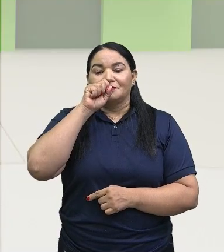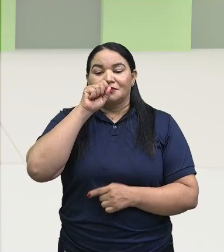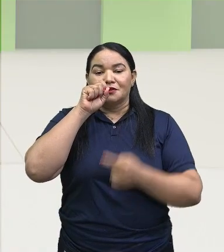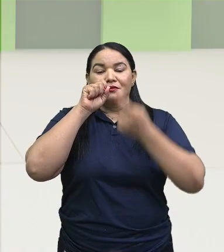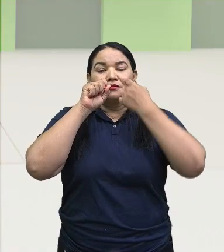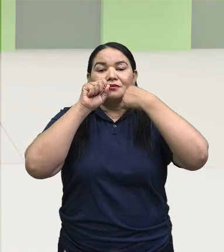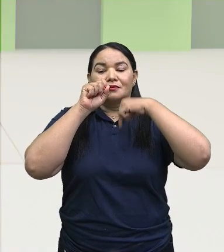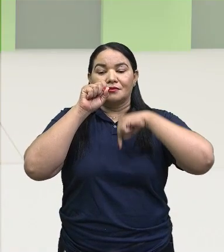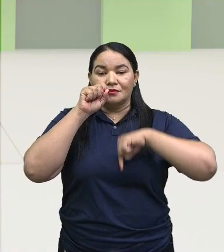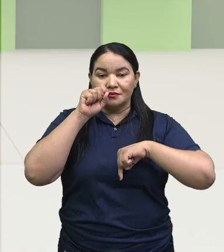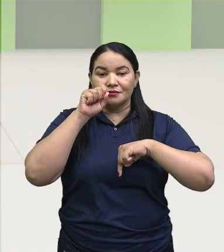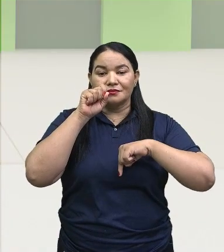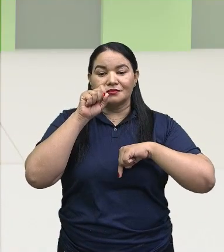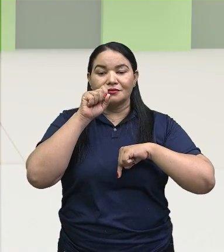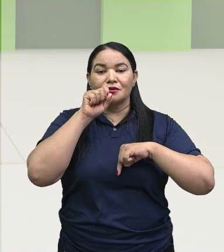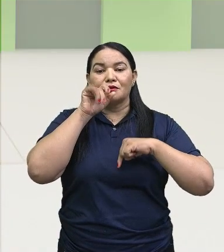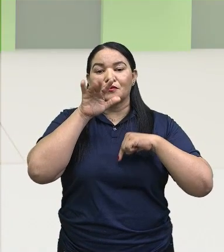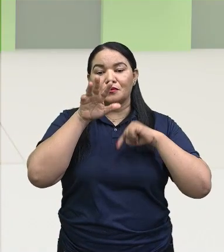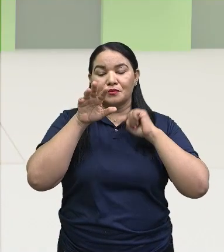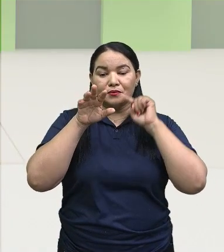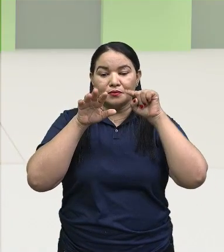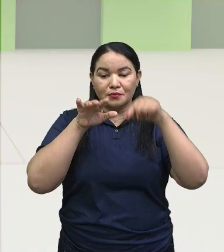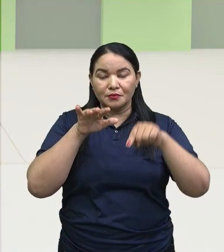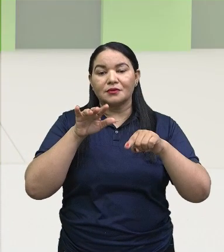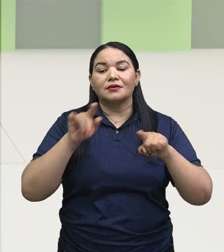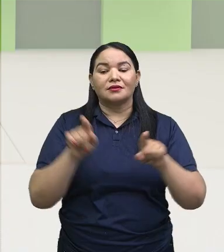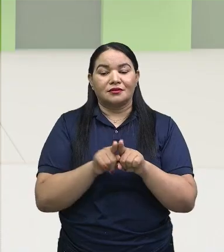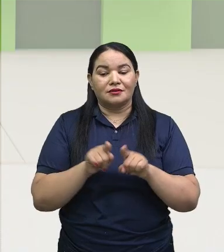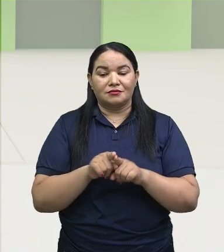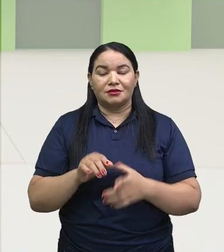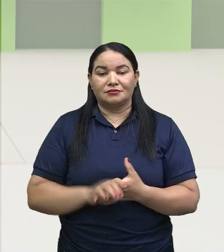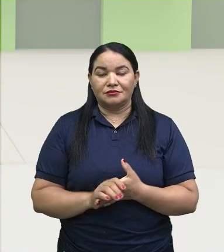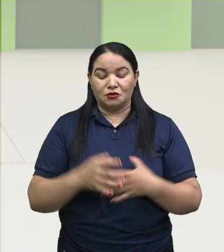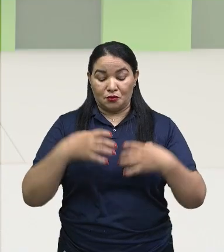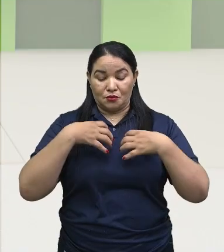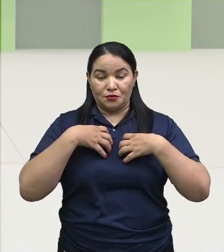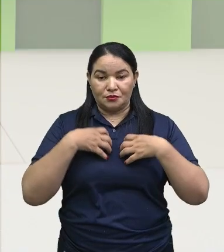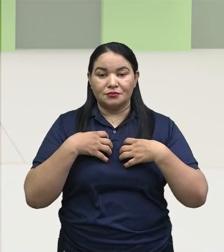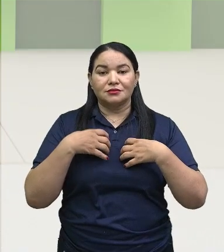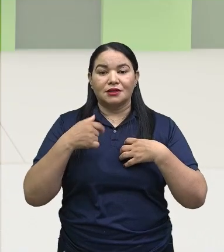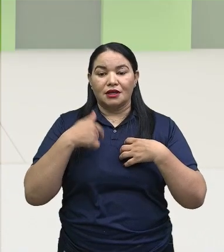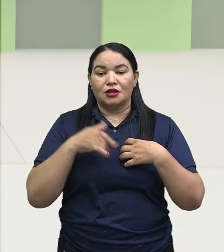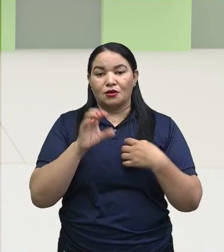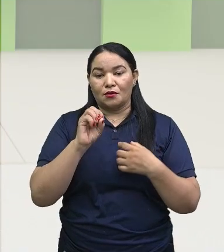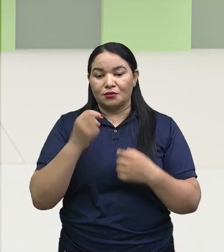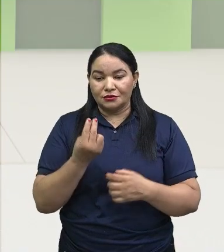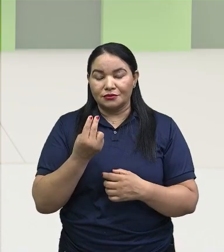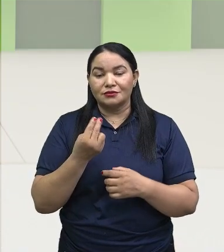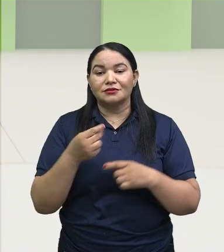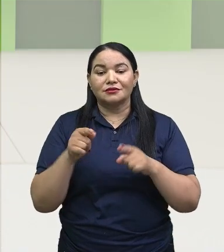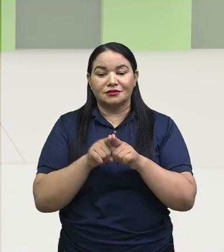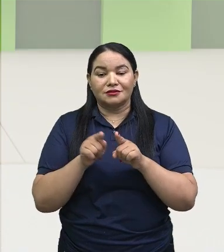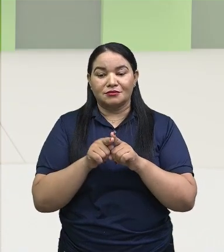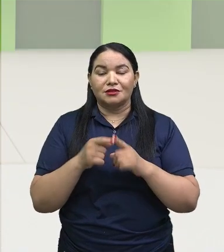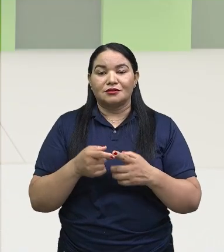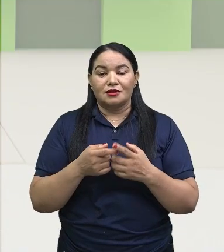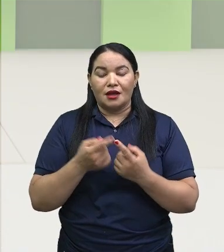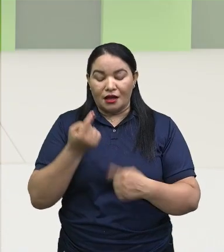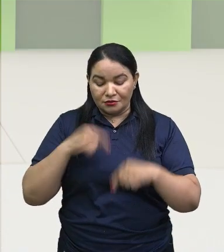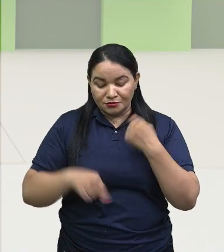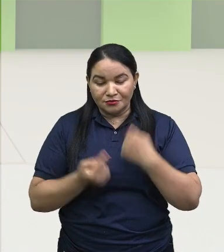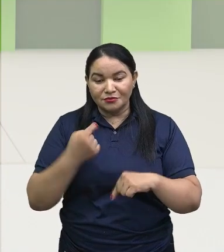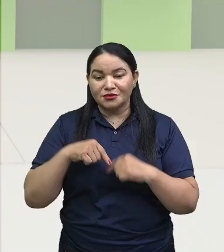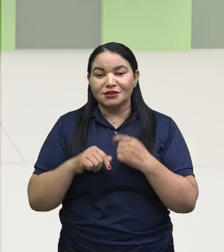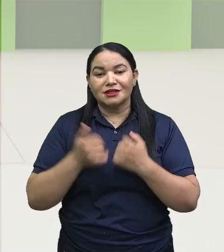como a gente está visualizando, até chegar lá nos pulmões, onde vai ser, aquele oxigênio vai ser liberado lá para os outros órgãos do nosso corpo, tá